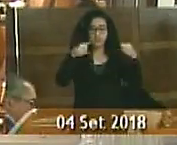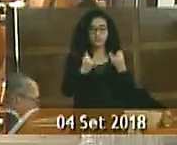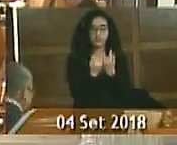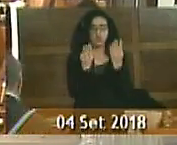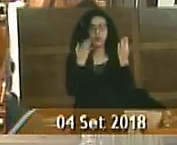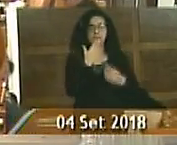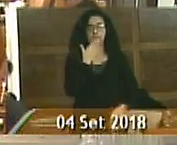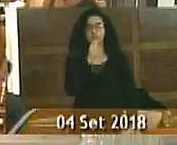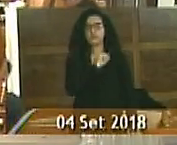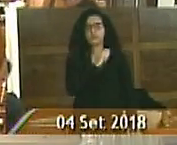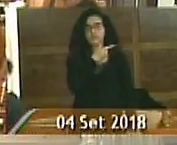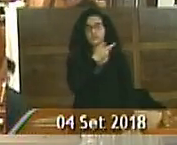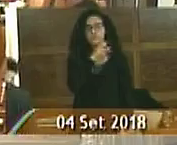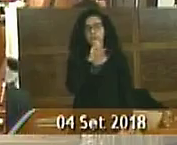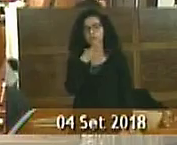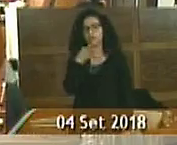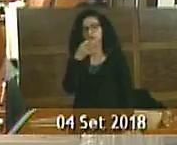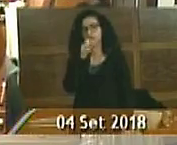2431,